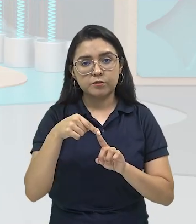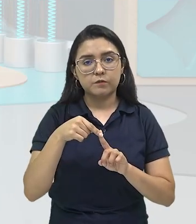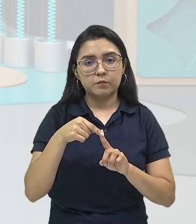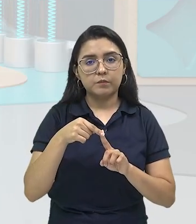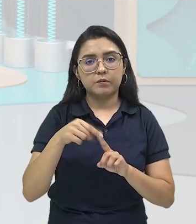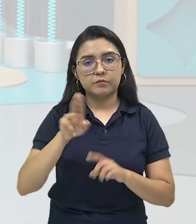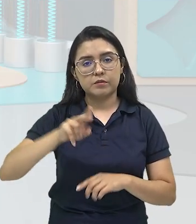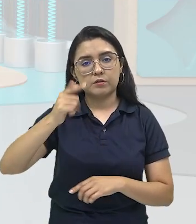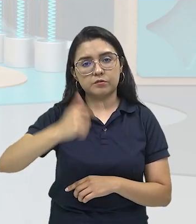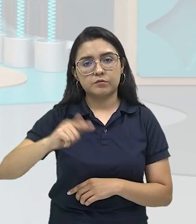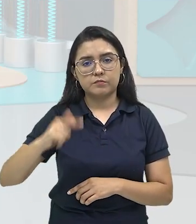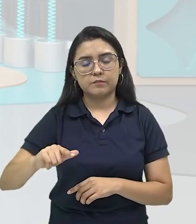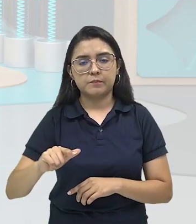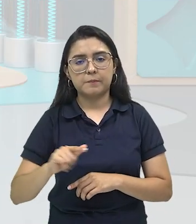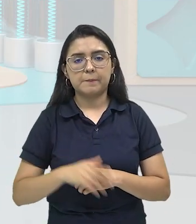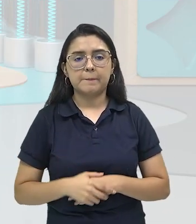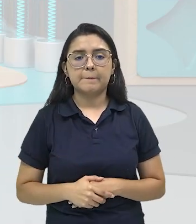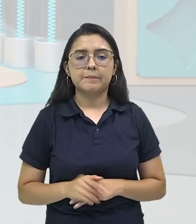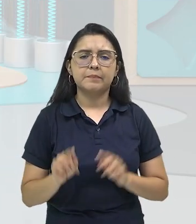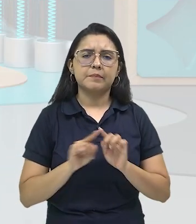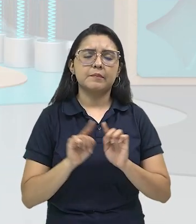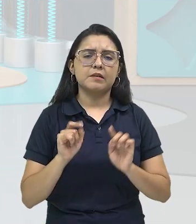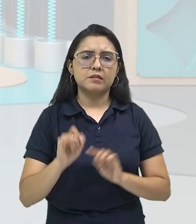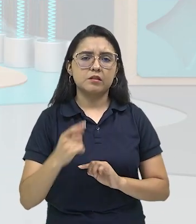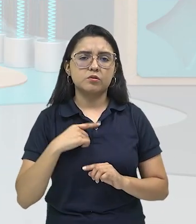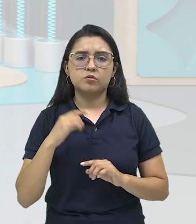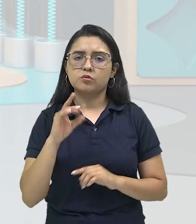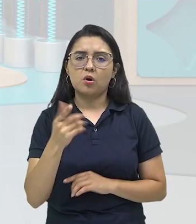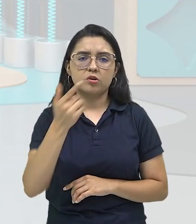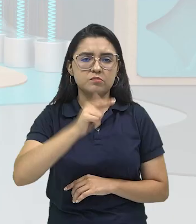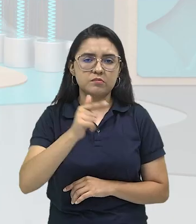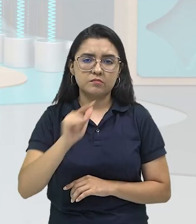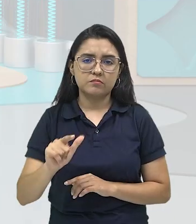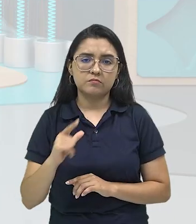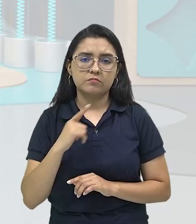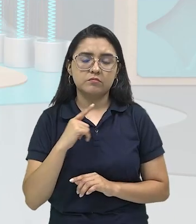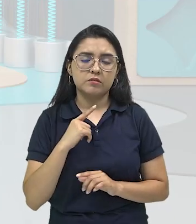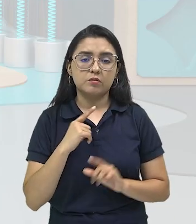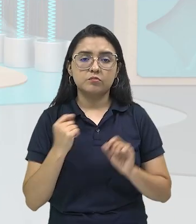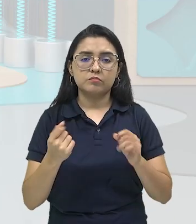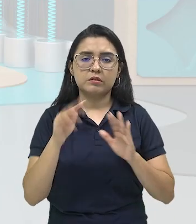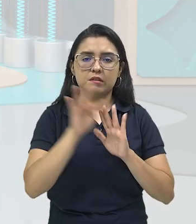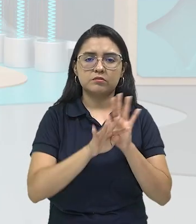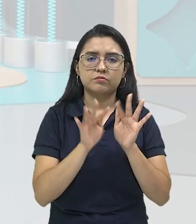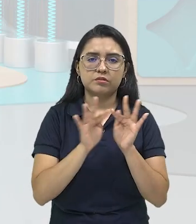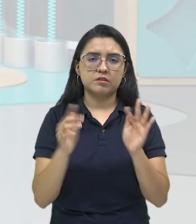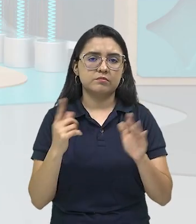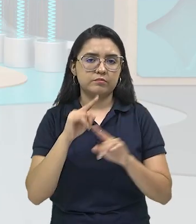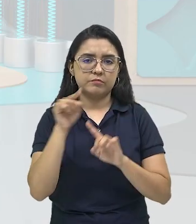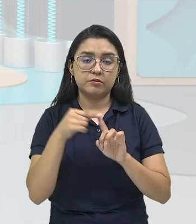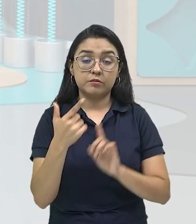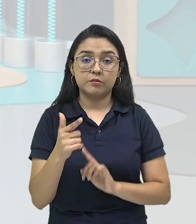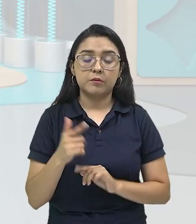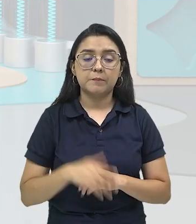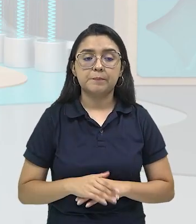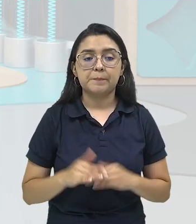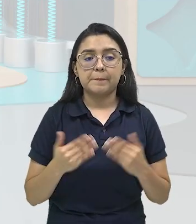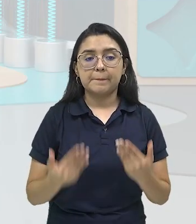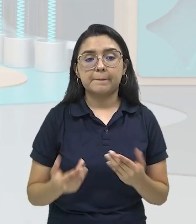repetição. Se botar repetição só por repetição, ele fica cansativo, ele não tem um objetivo, tá? Então, aqui o objetivo